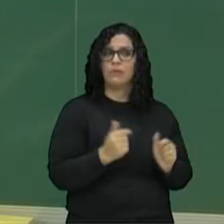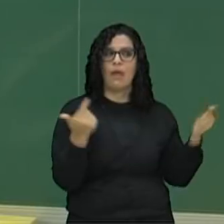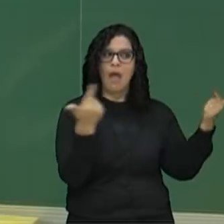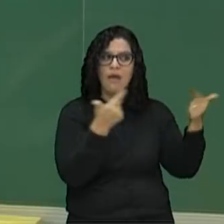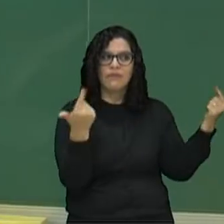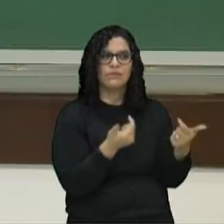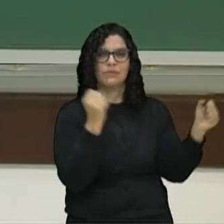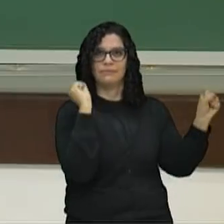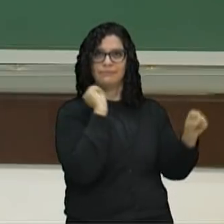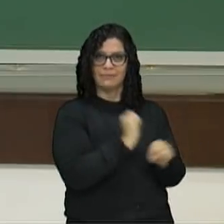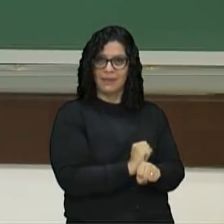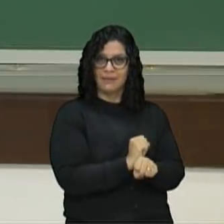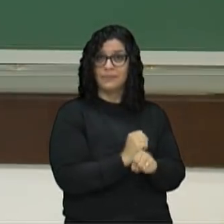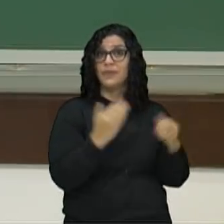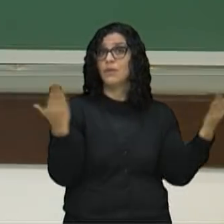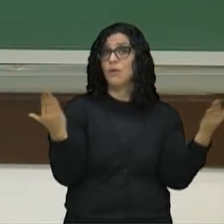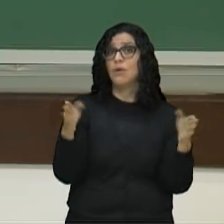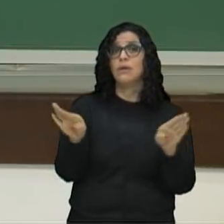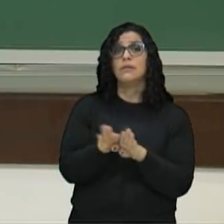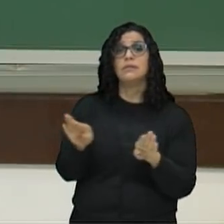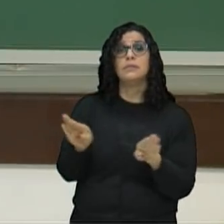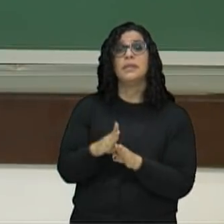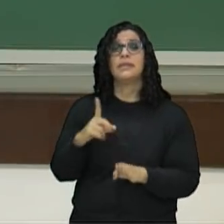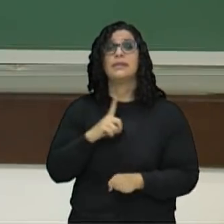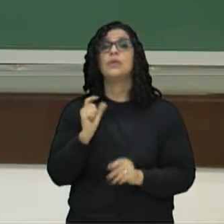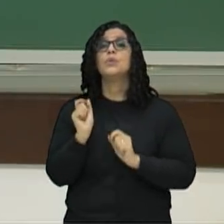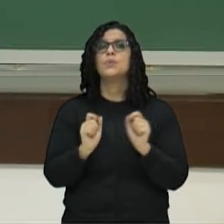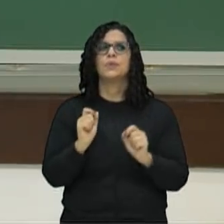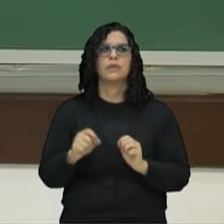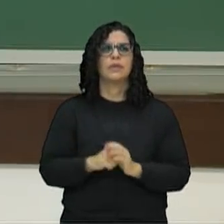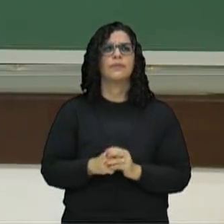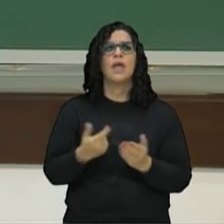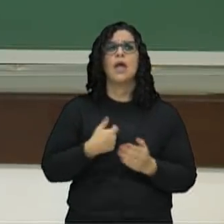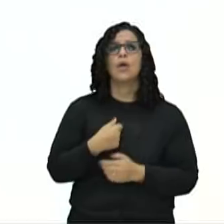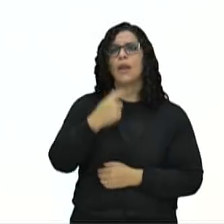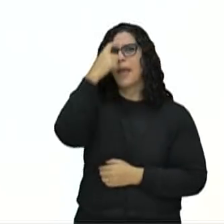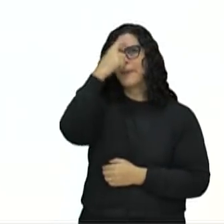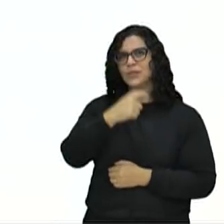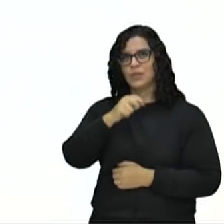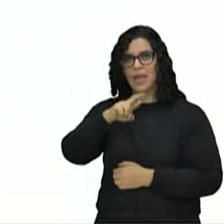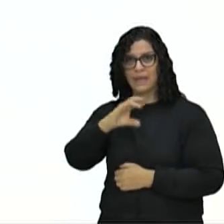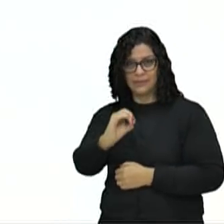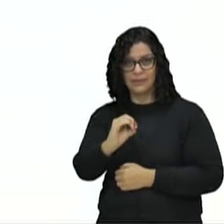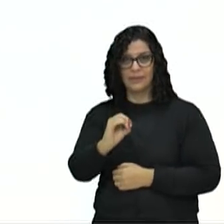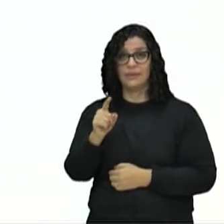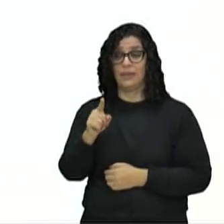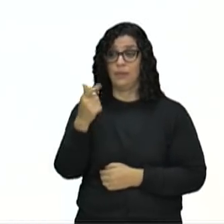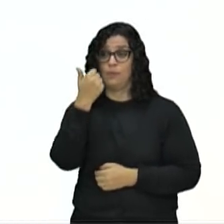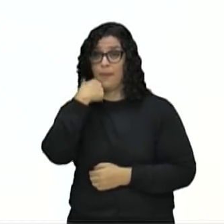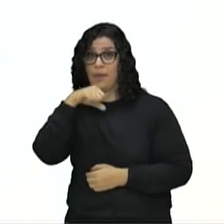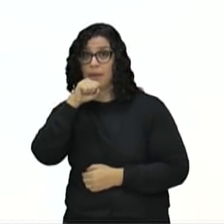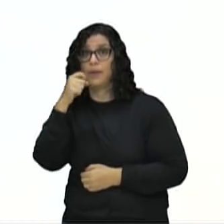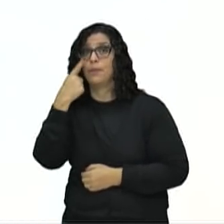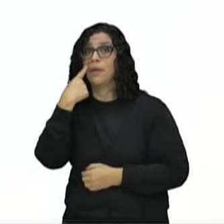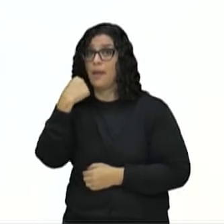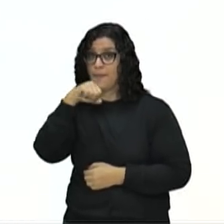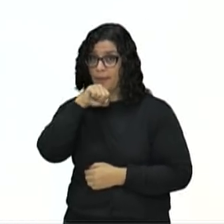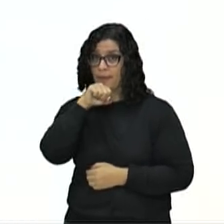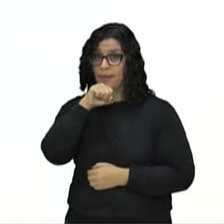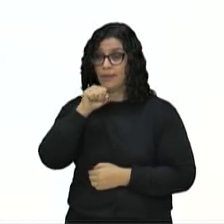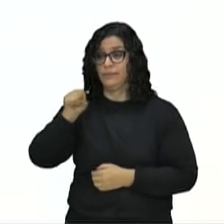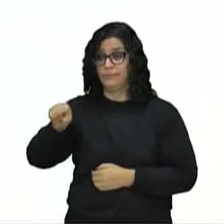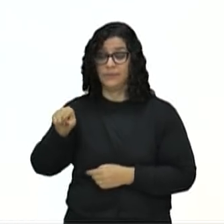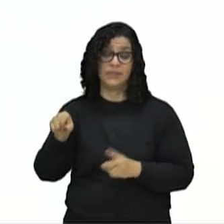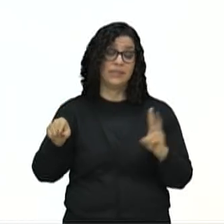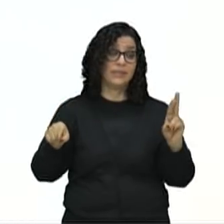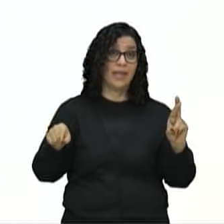aventure. Então, diante dessa questão, nós temos o personagem e seus pais, o personagem Robinson